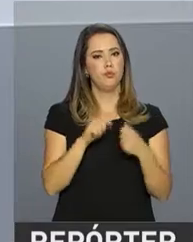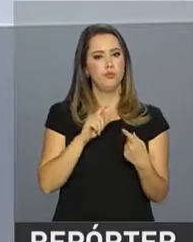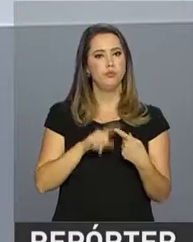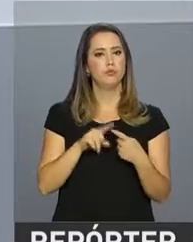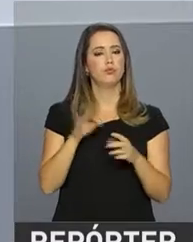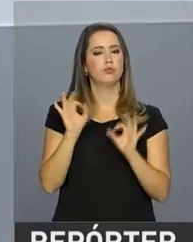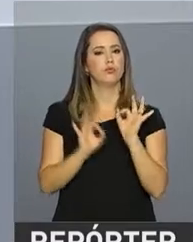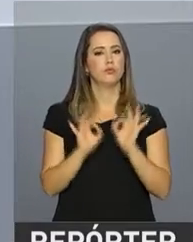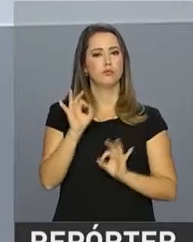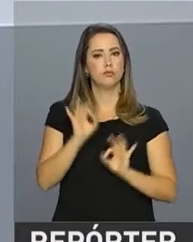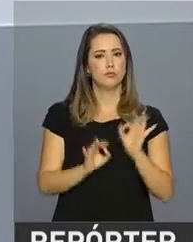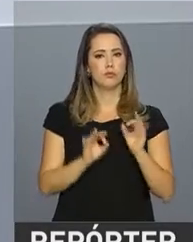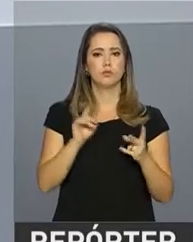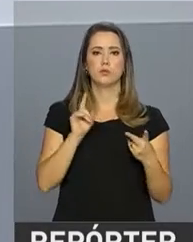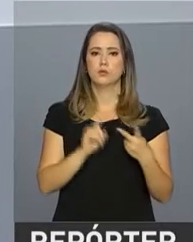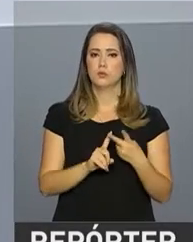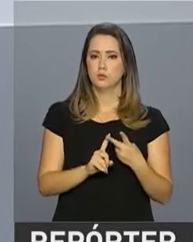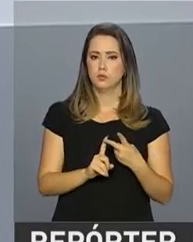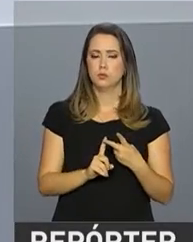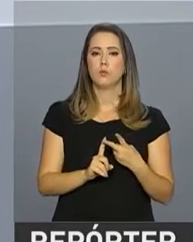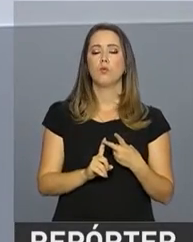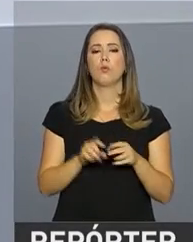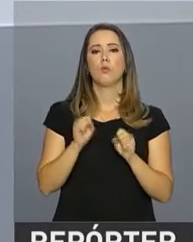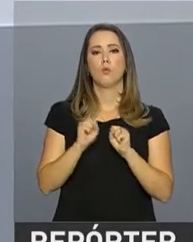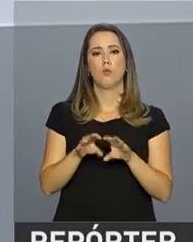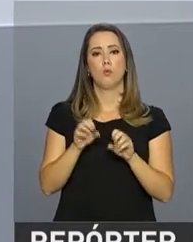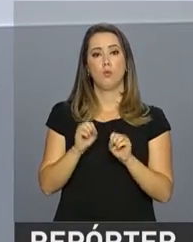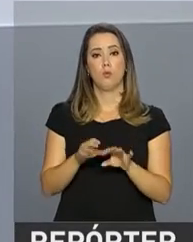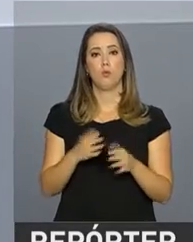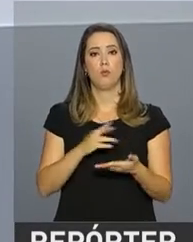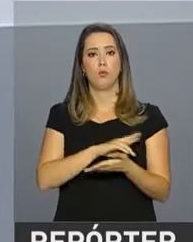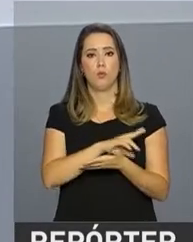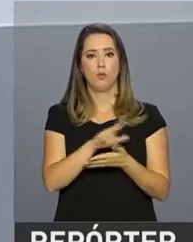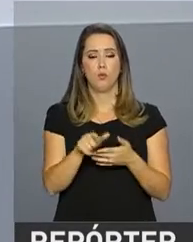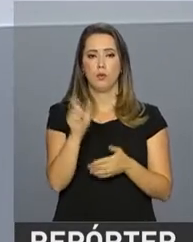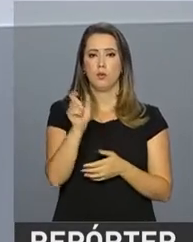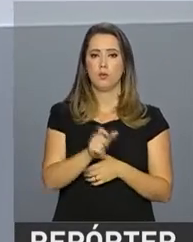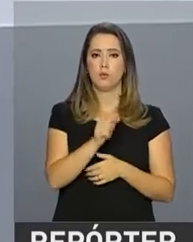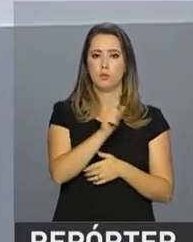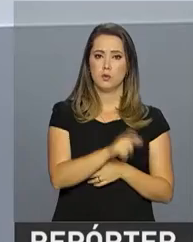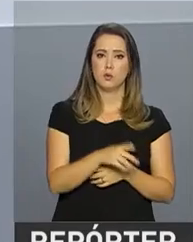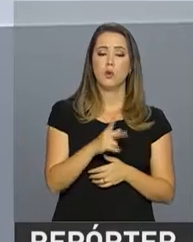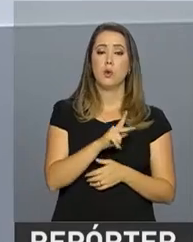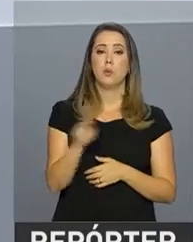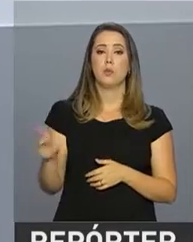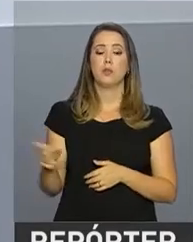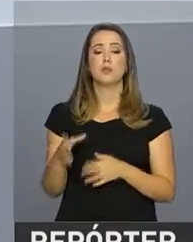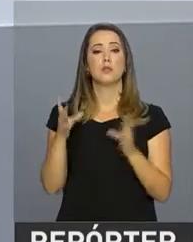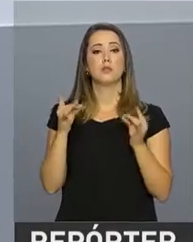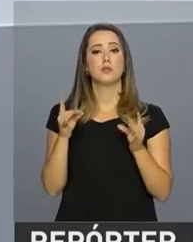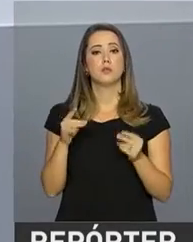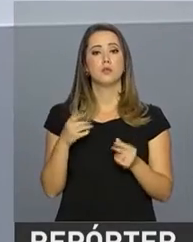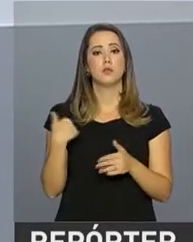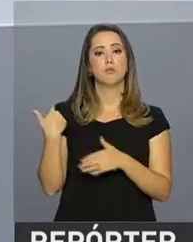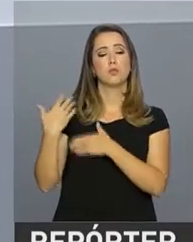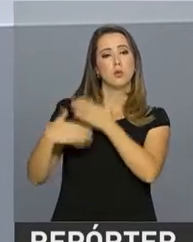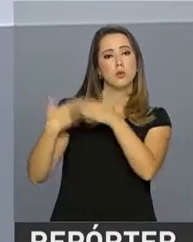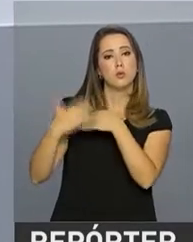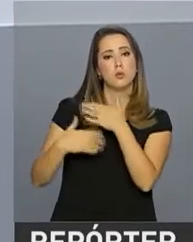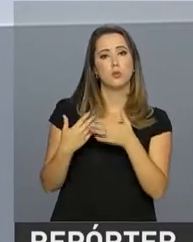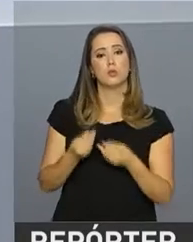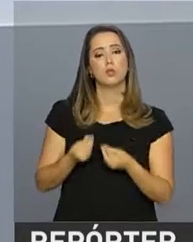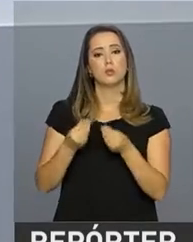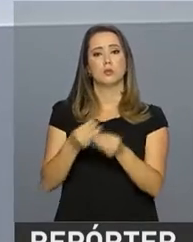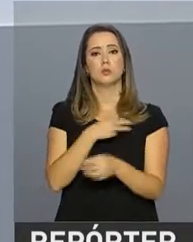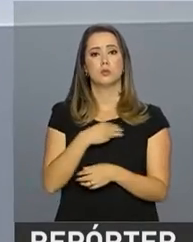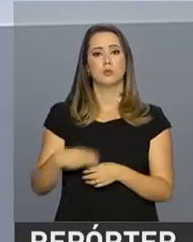do planejamento esteves colnago e da educação rossieli soares da silva o presidente destacou o legado deixado pelos